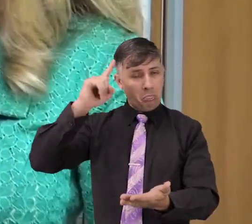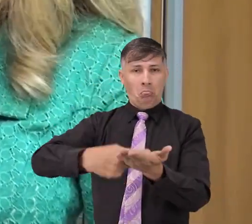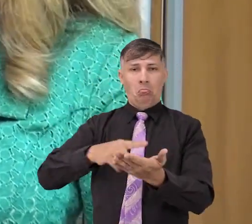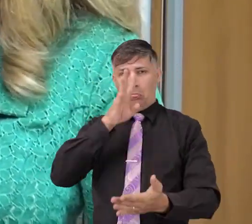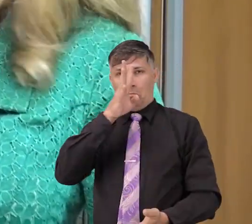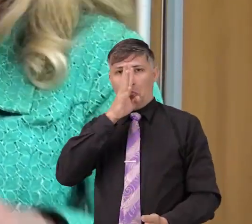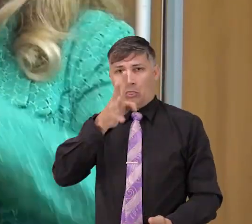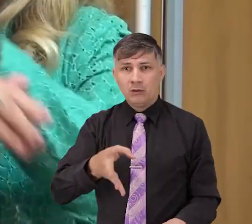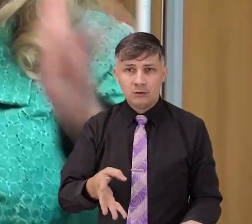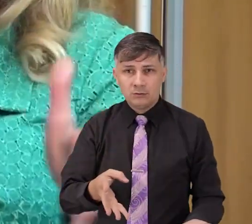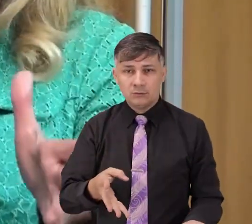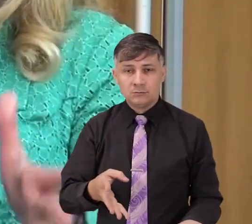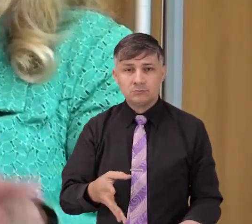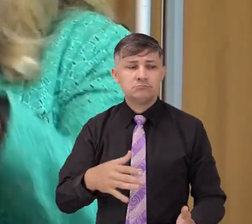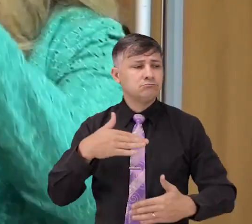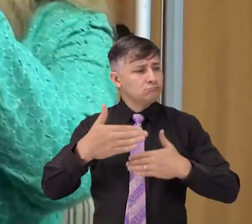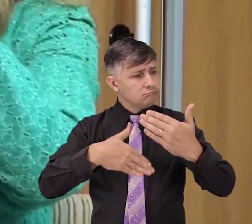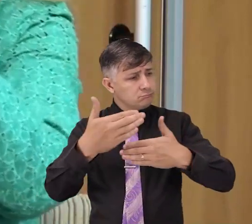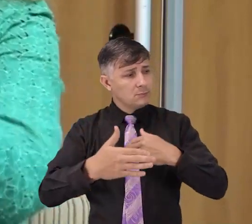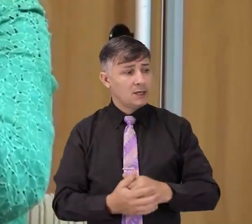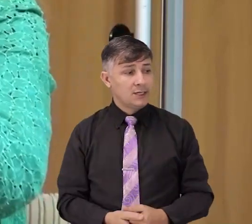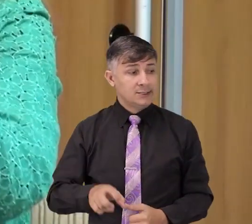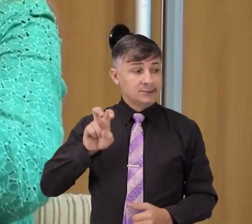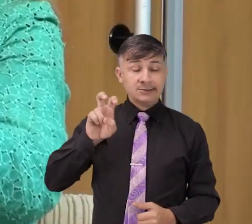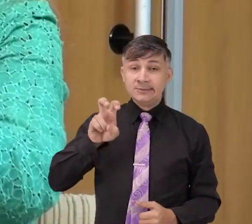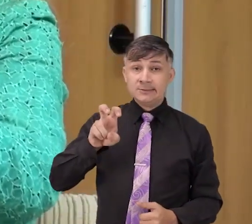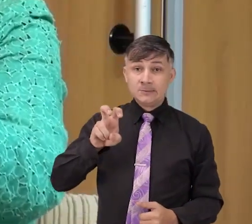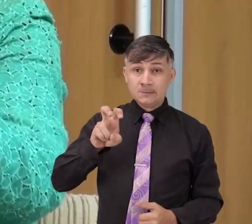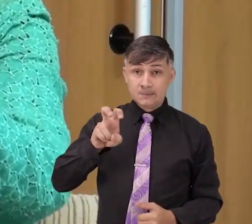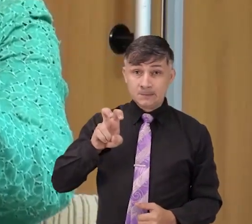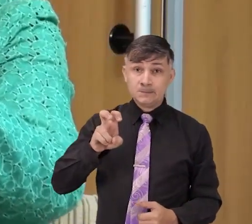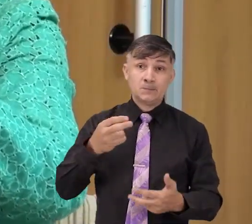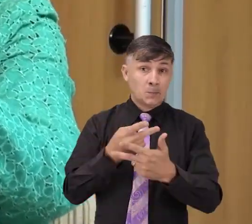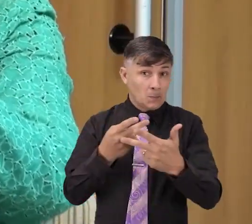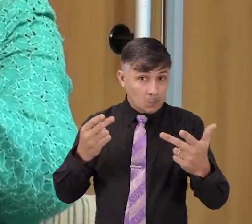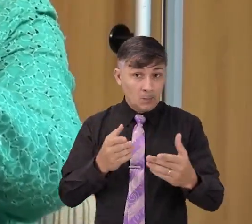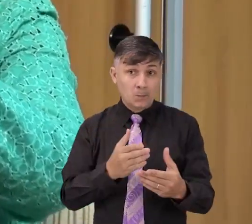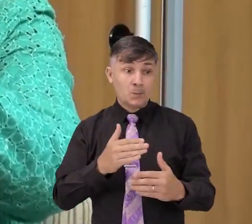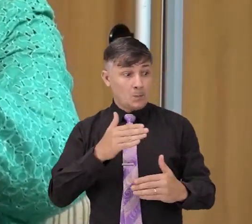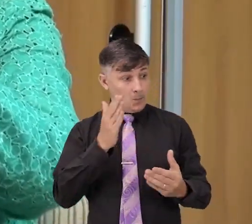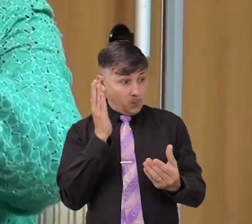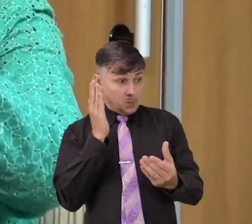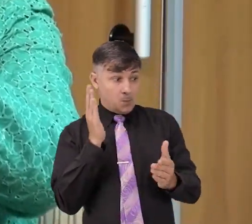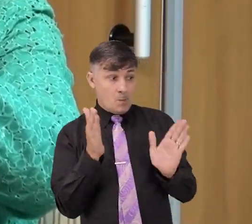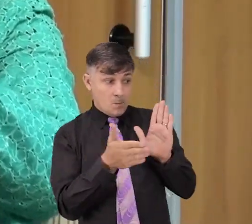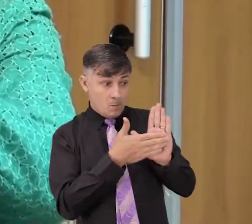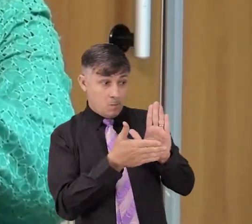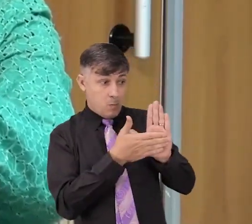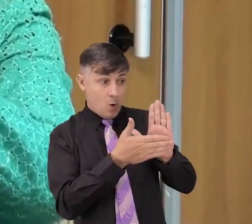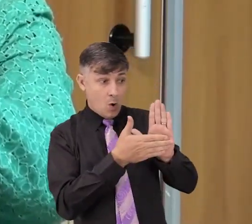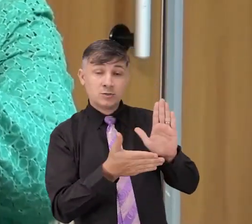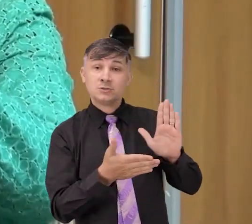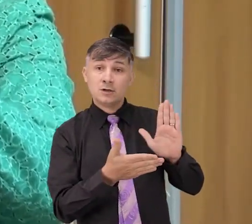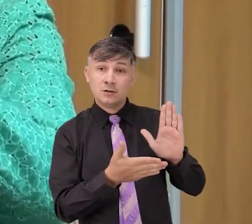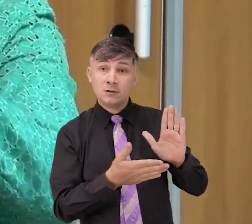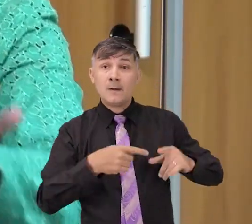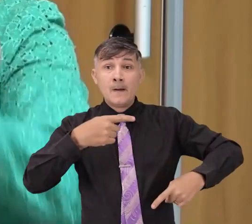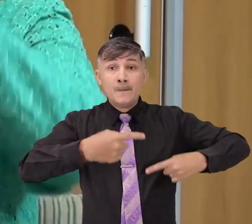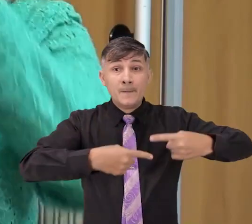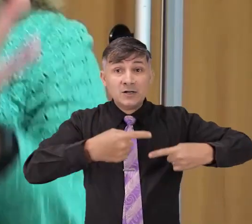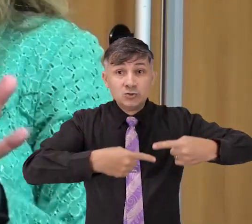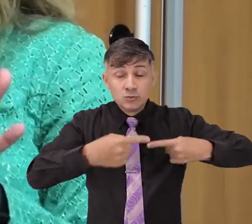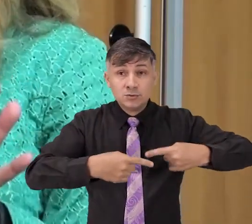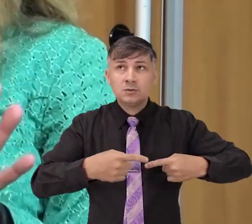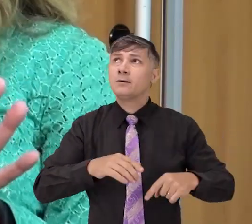horrorosa. Né? E aí saiu de 5 propostas que foram para o Congresso para se discutir,